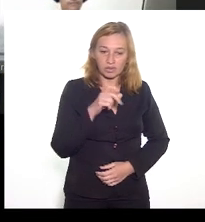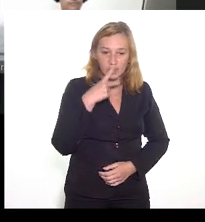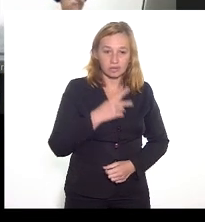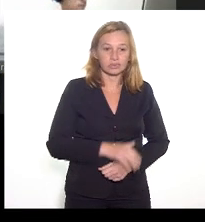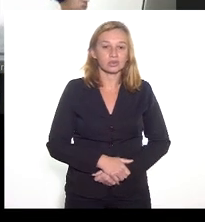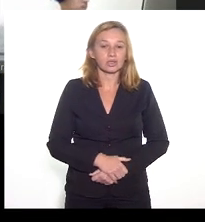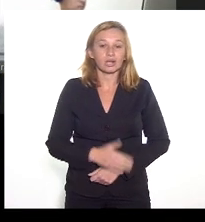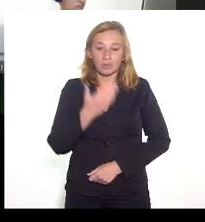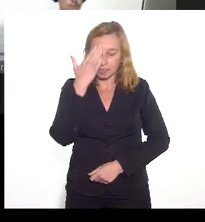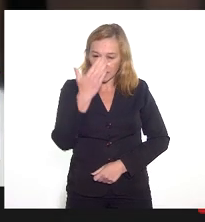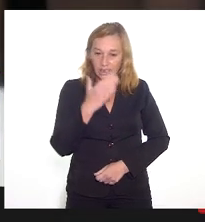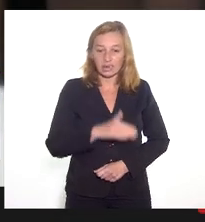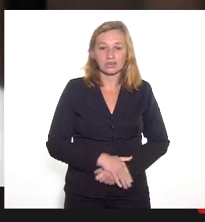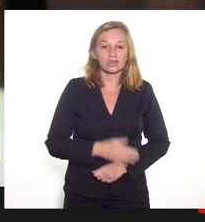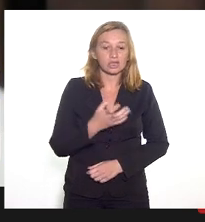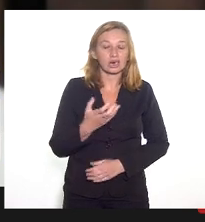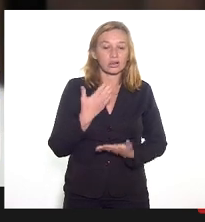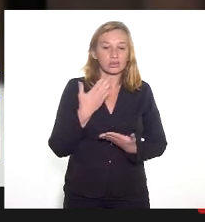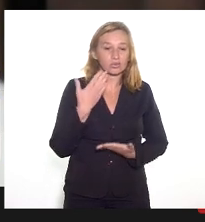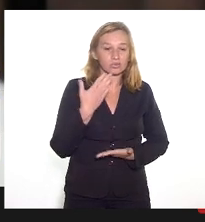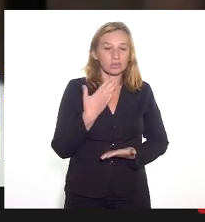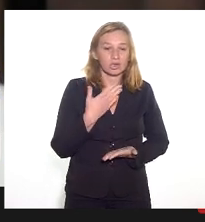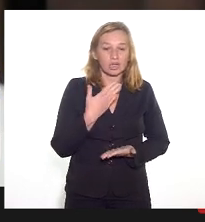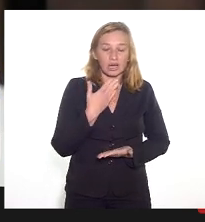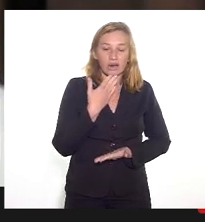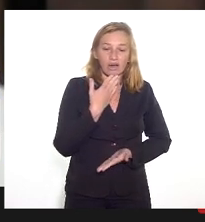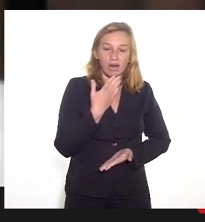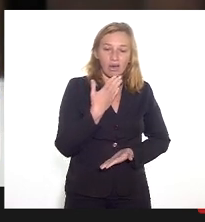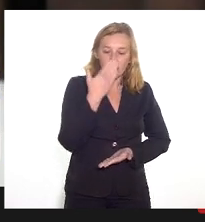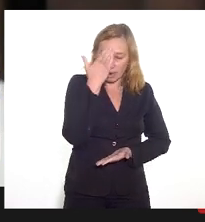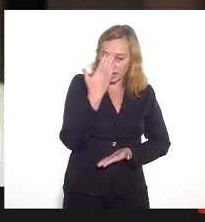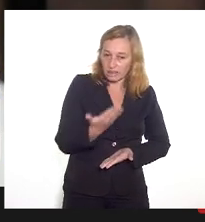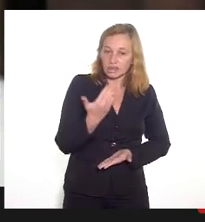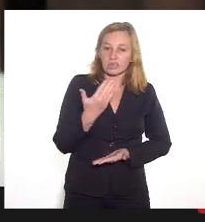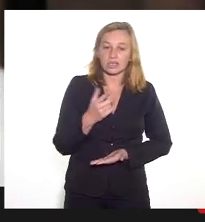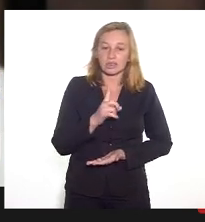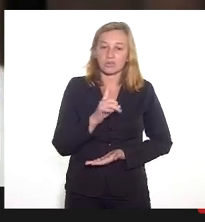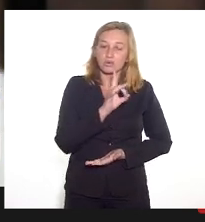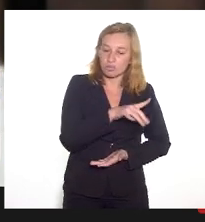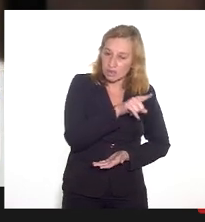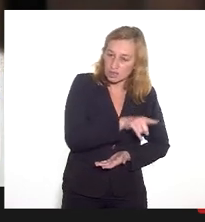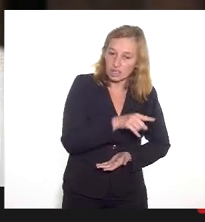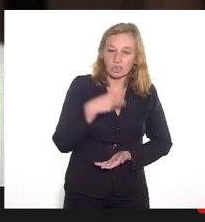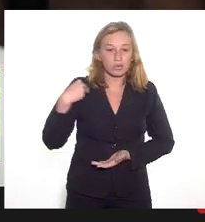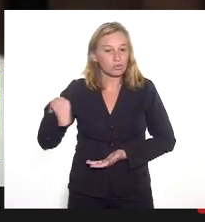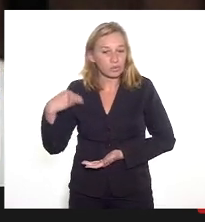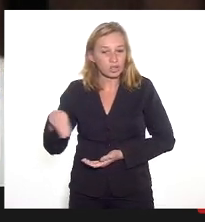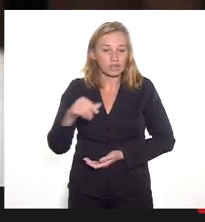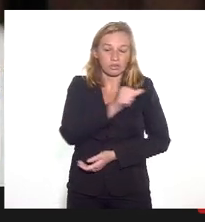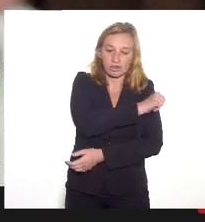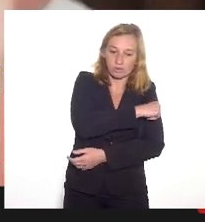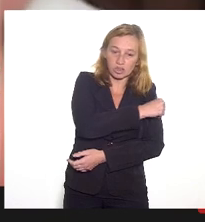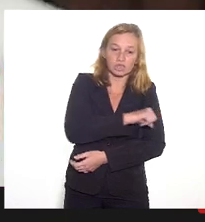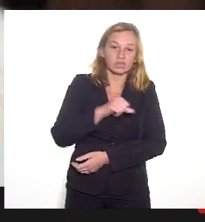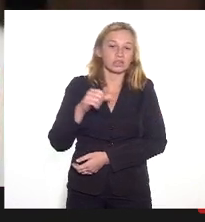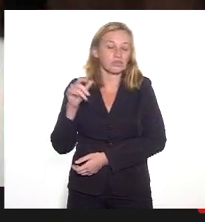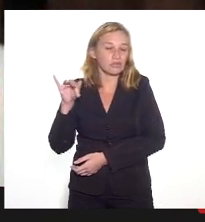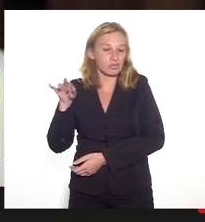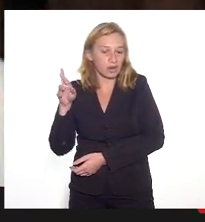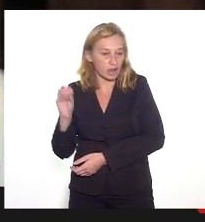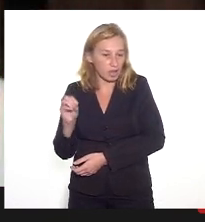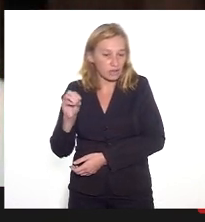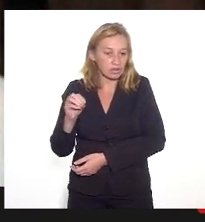Obrigado, querido. Eu queria começar agradecendo não só a você, ao Mink, enfermeira Rejane, ao Flávio Serafini,